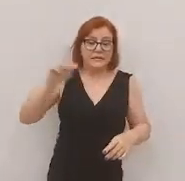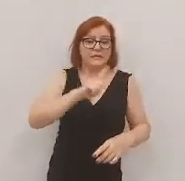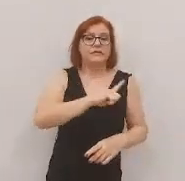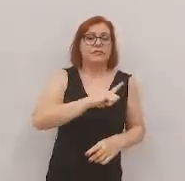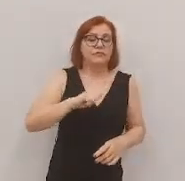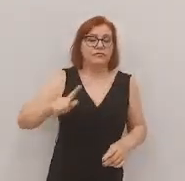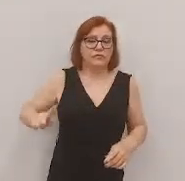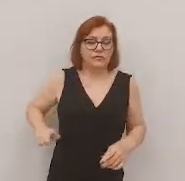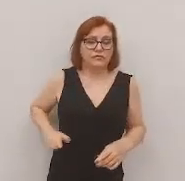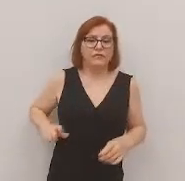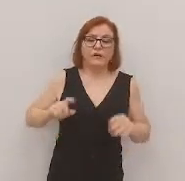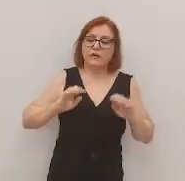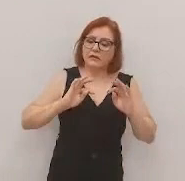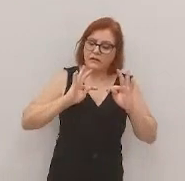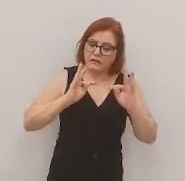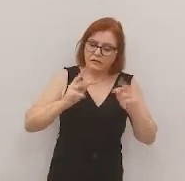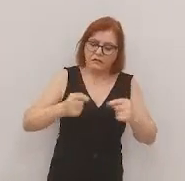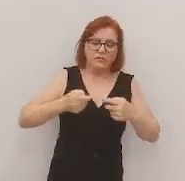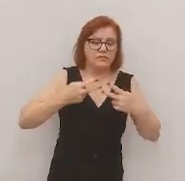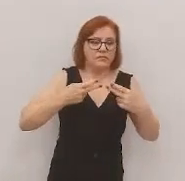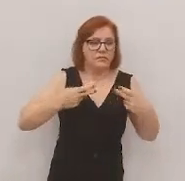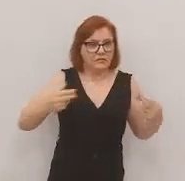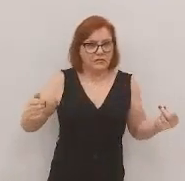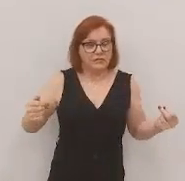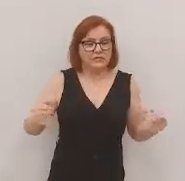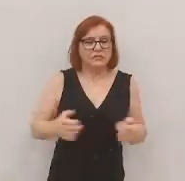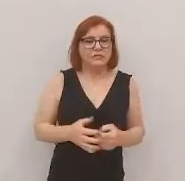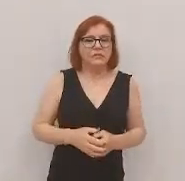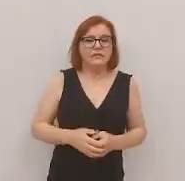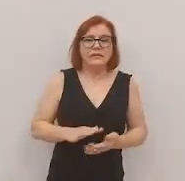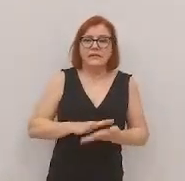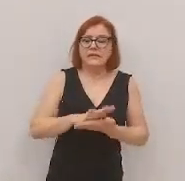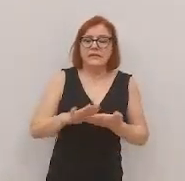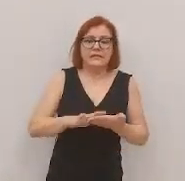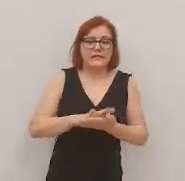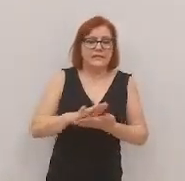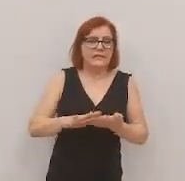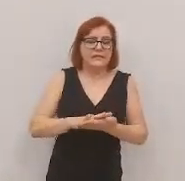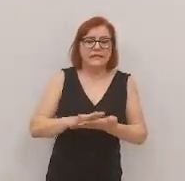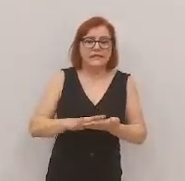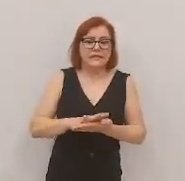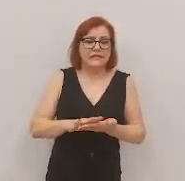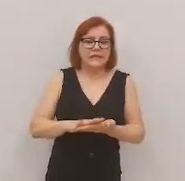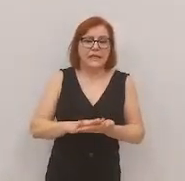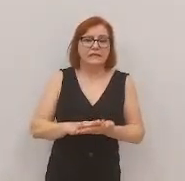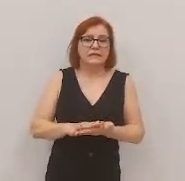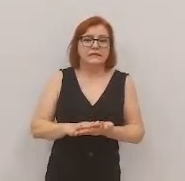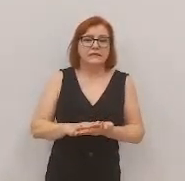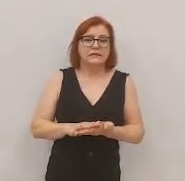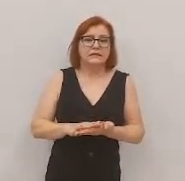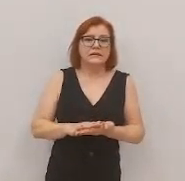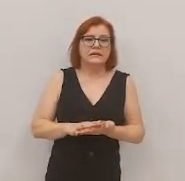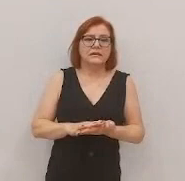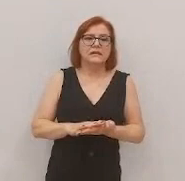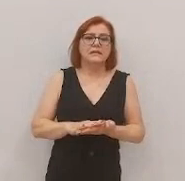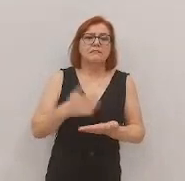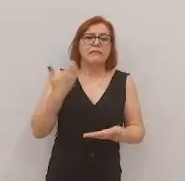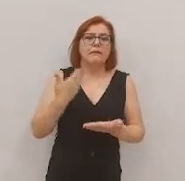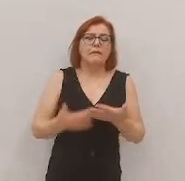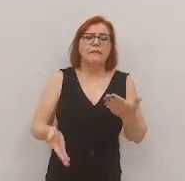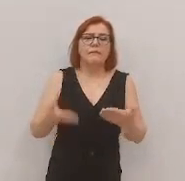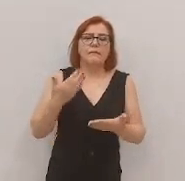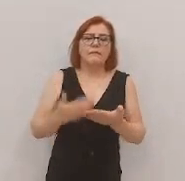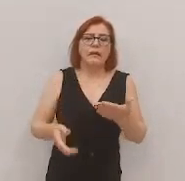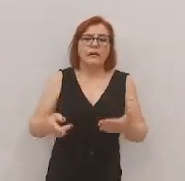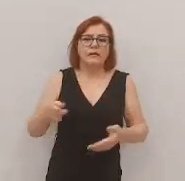Aleluia! Oh, Senhor Jesus, nada foge da sua mão, nada foge, nada foge. A